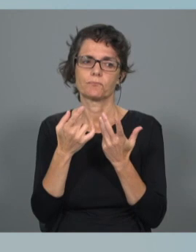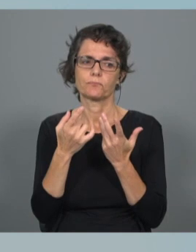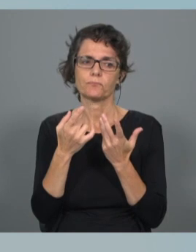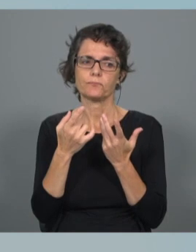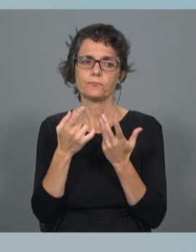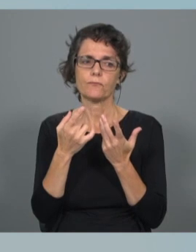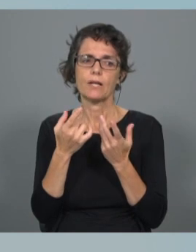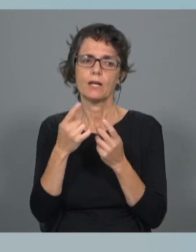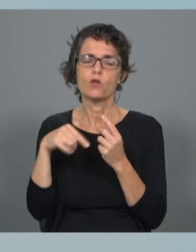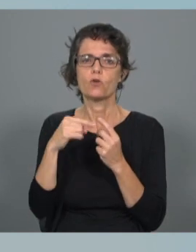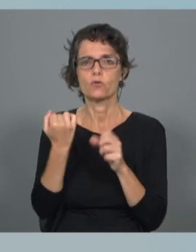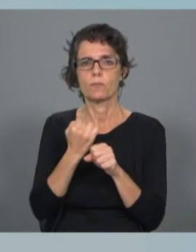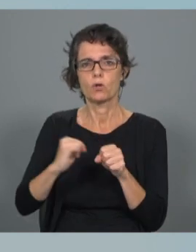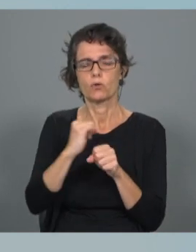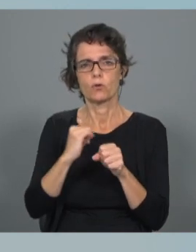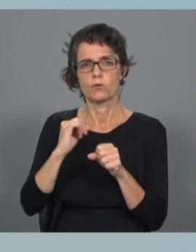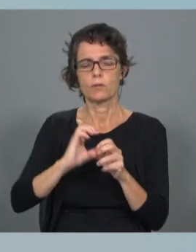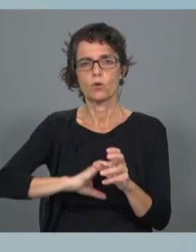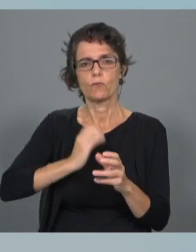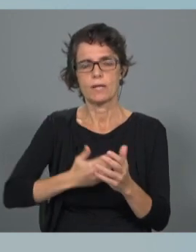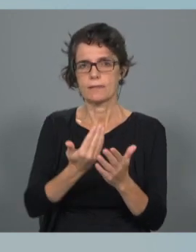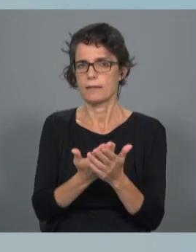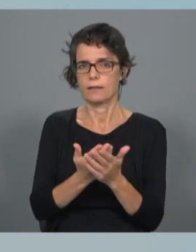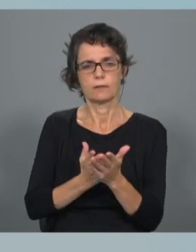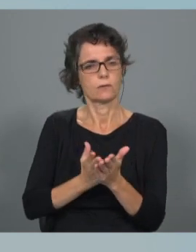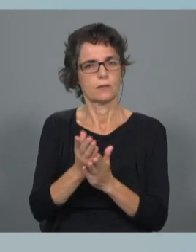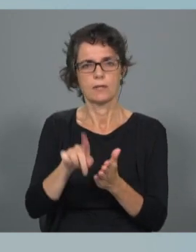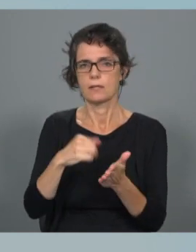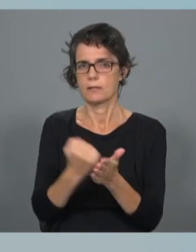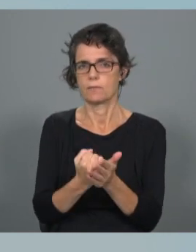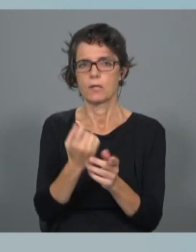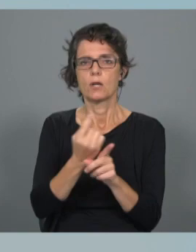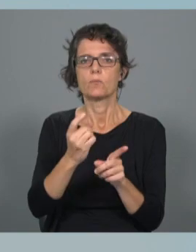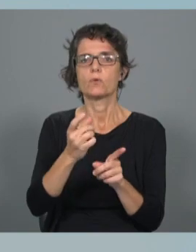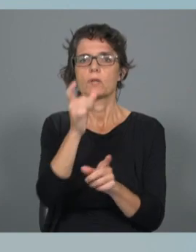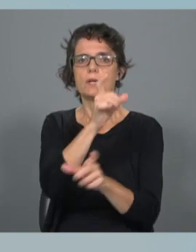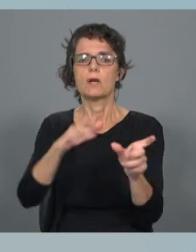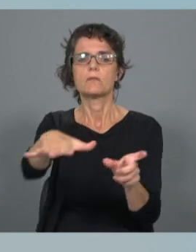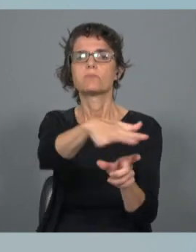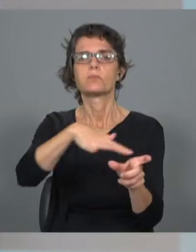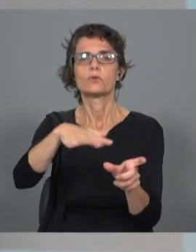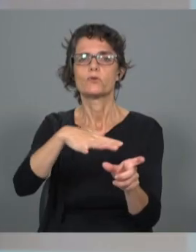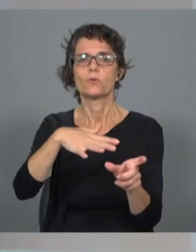fundamental. A confiança com o povo conquista-se justamente pela... As pessoas reconhecem muito isso, não é?